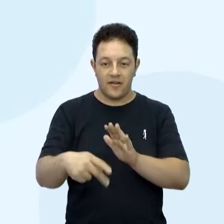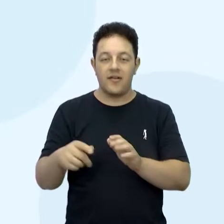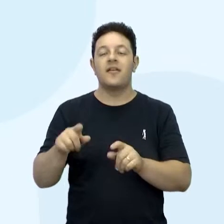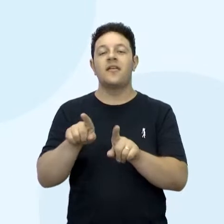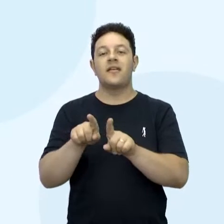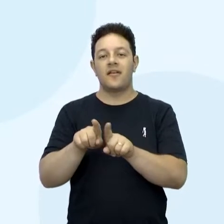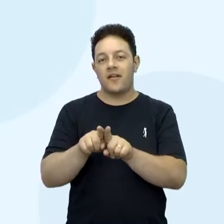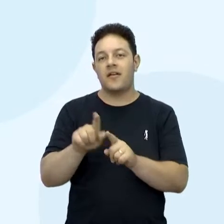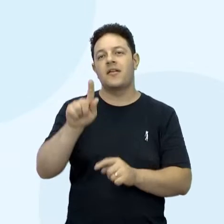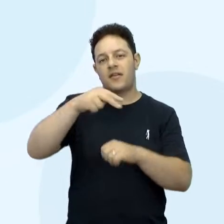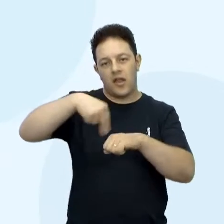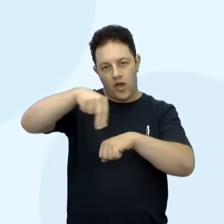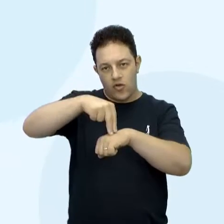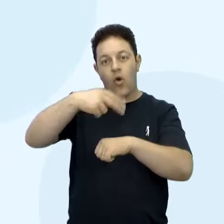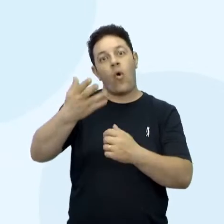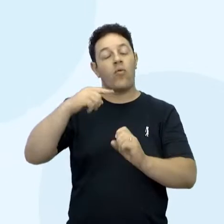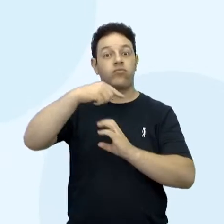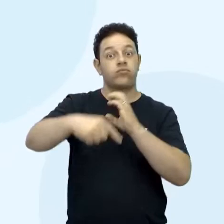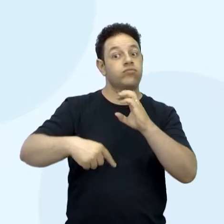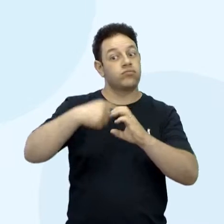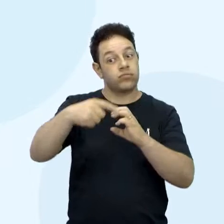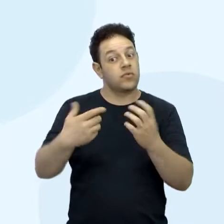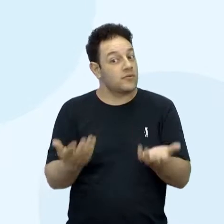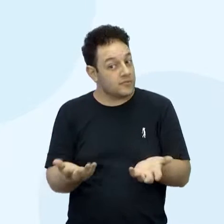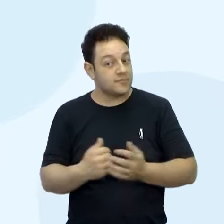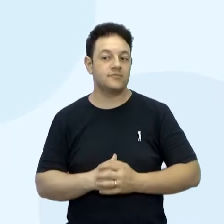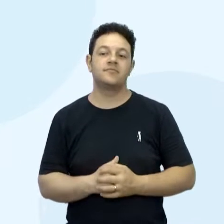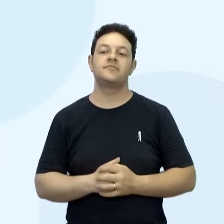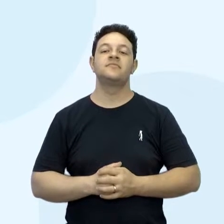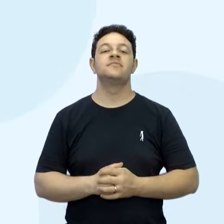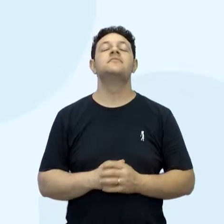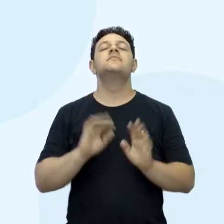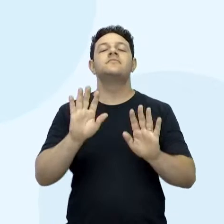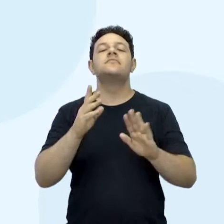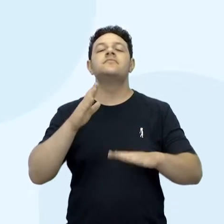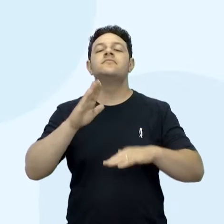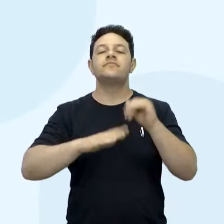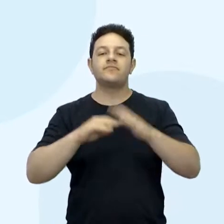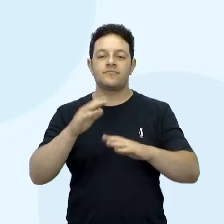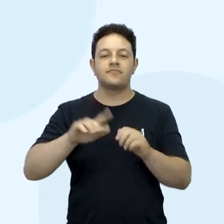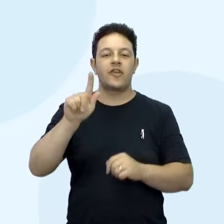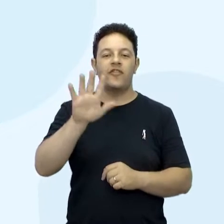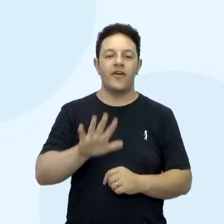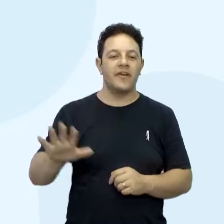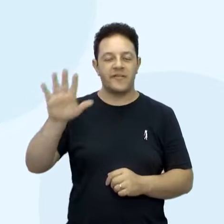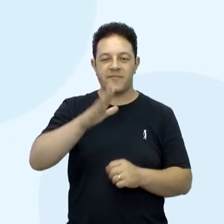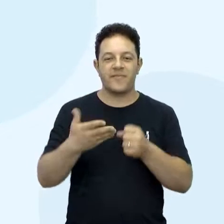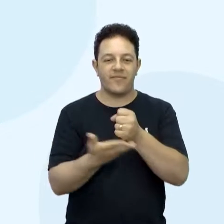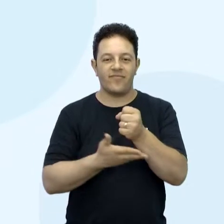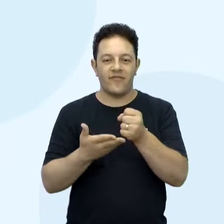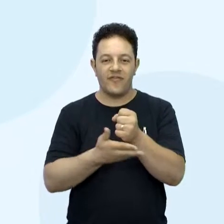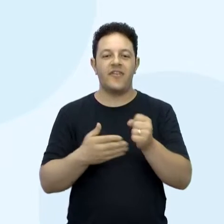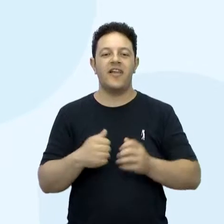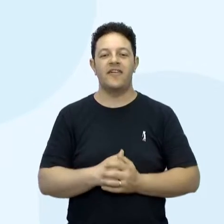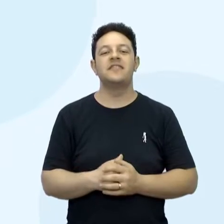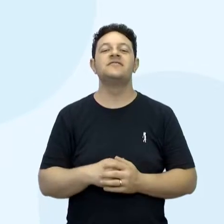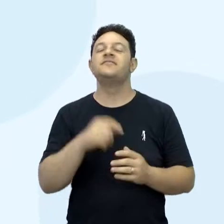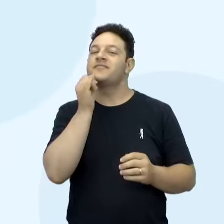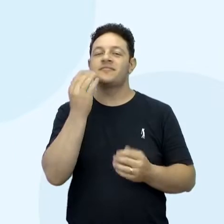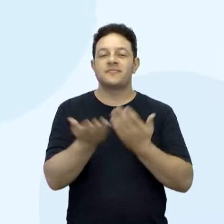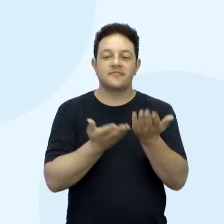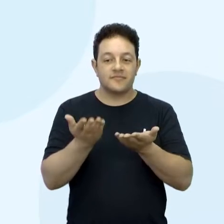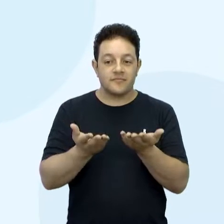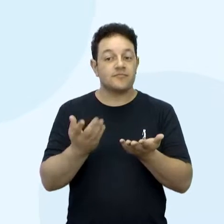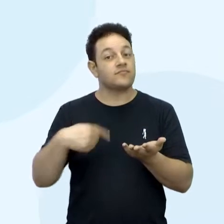regional, nacional ou global. E qual que é a nossa habilidade de formação geral básica? Vamos lá. É